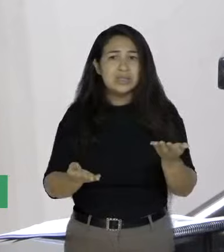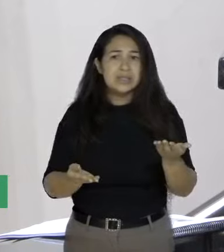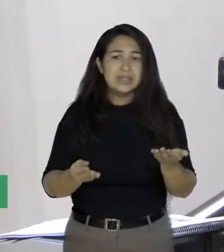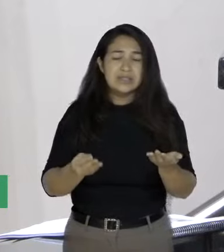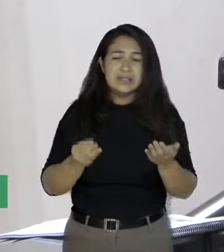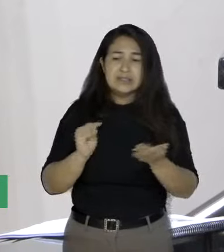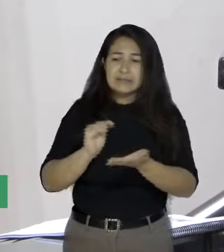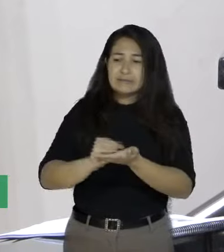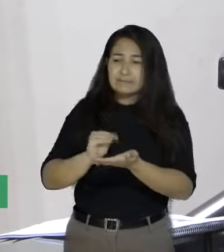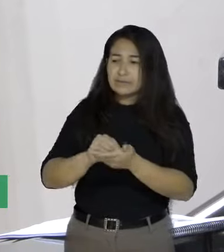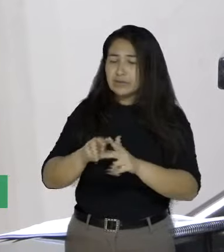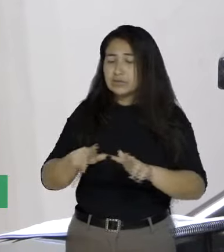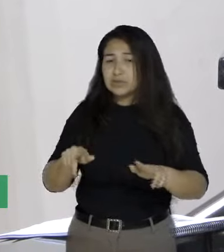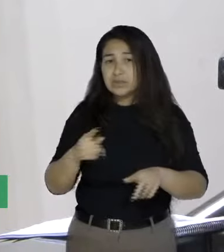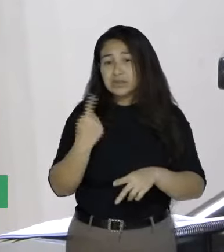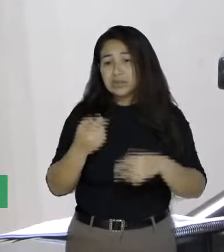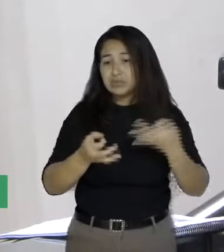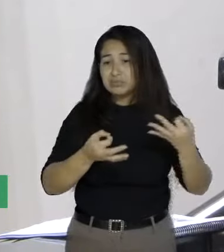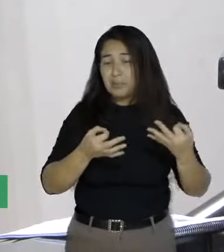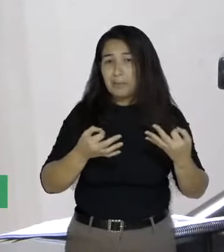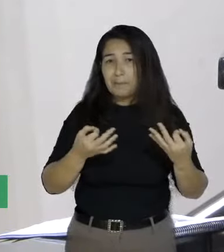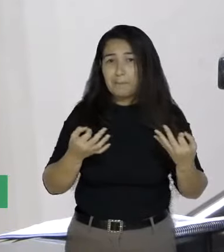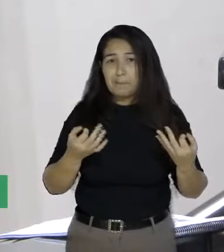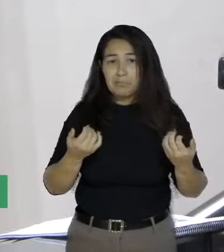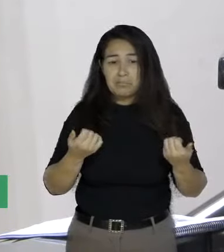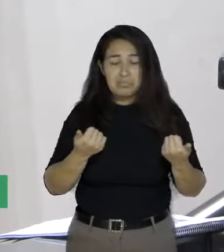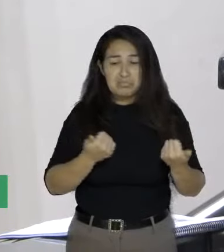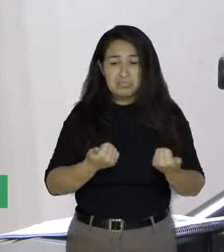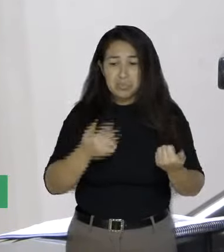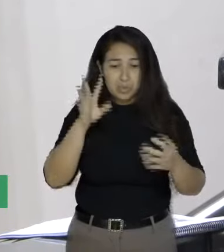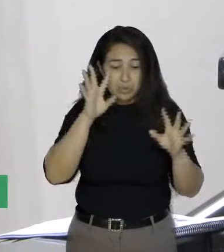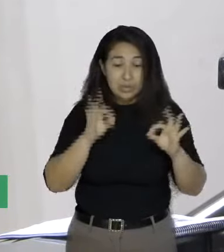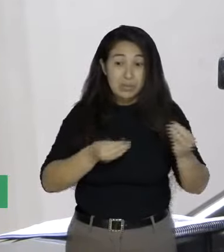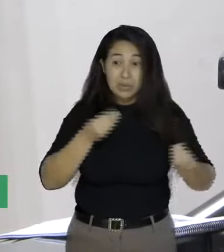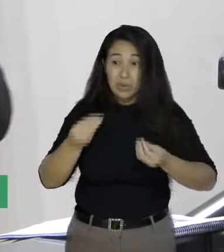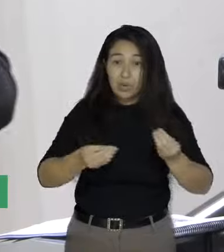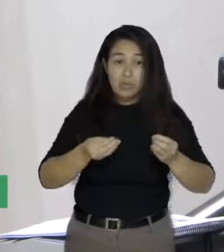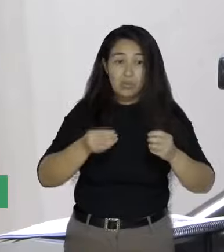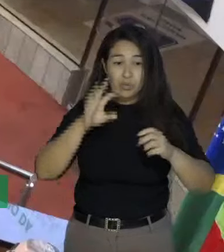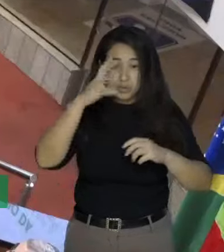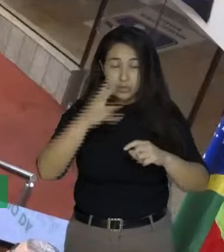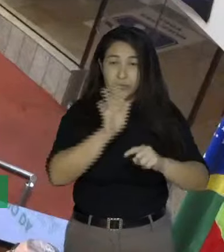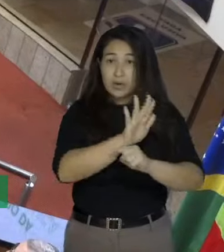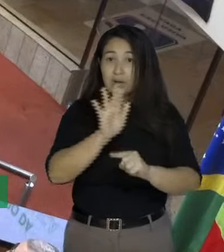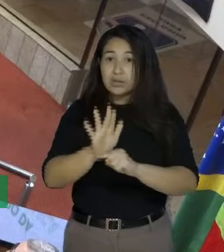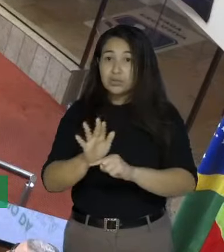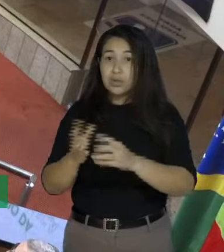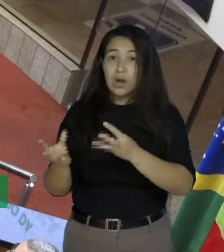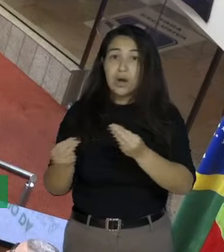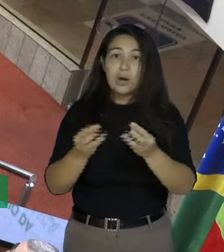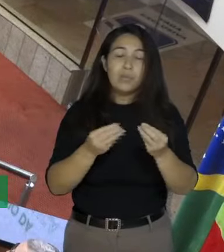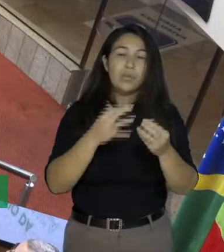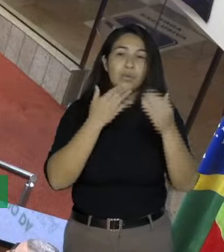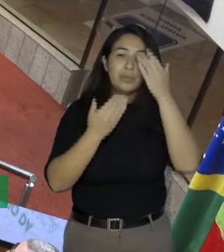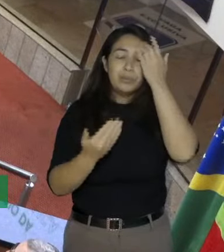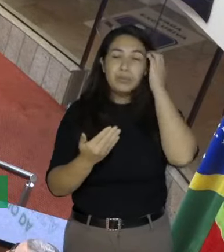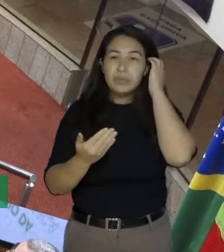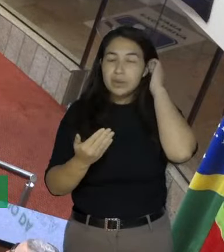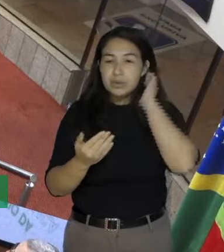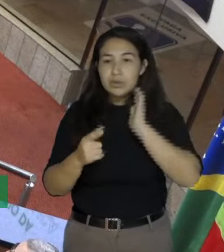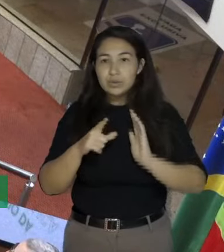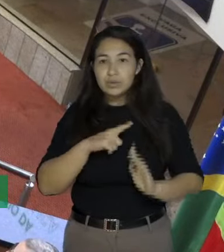não estavam Preparadas para absorver aquela demanda e no Ministério Público não foi diferente o número de solicitações que nós passamos Atenas